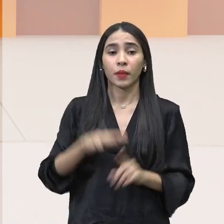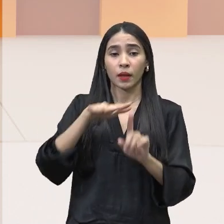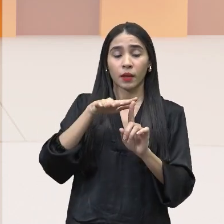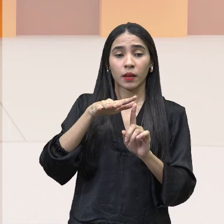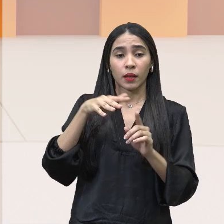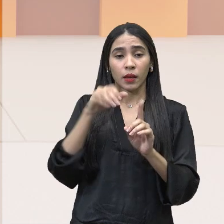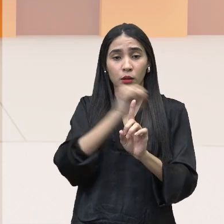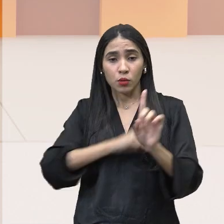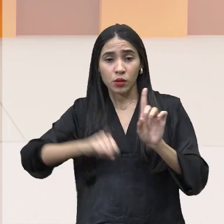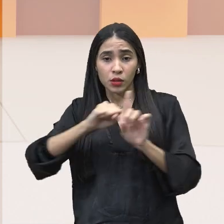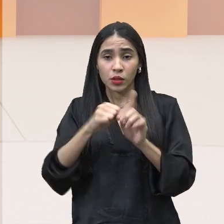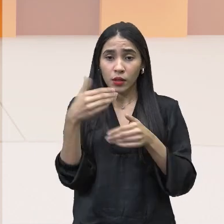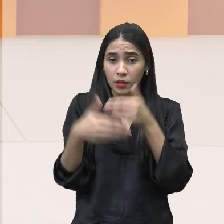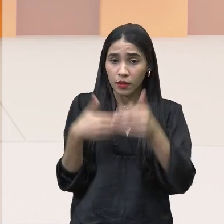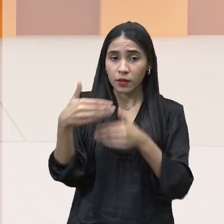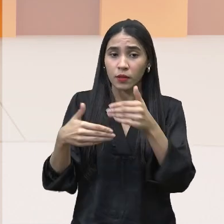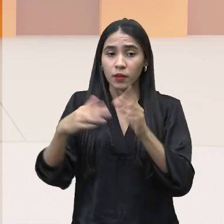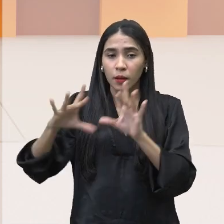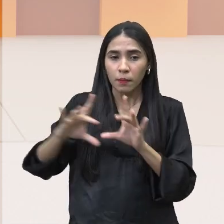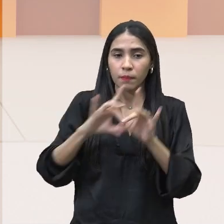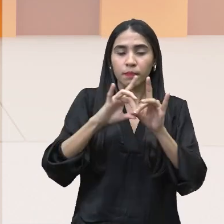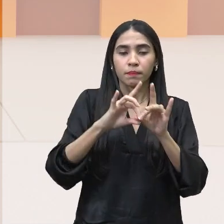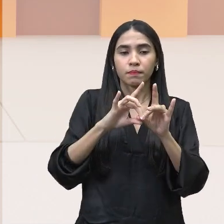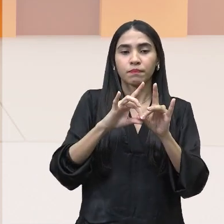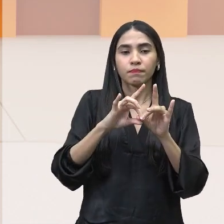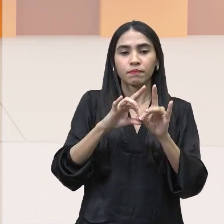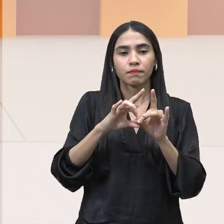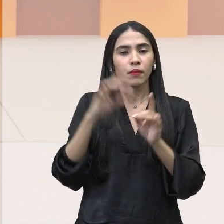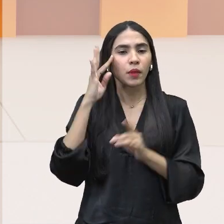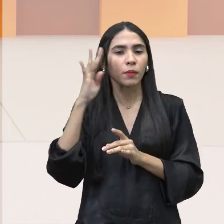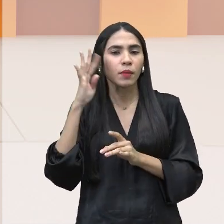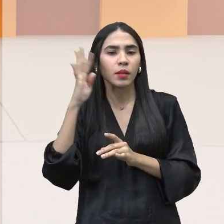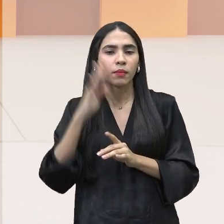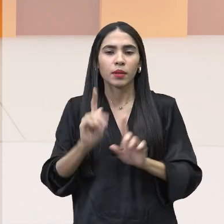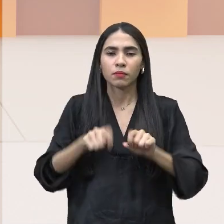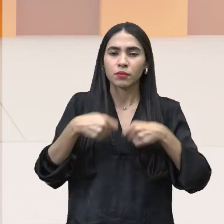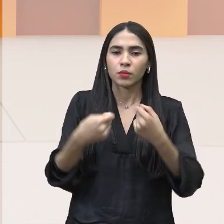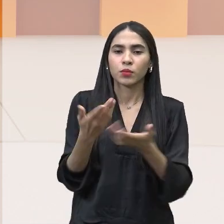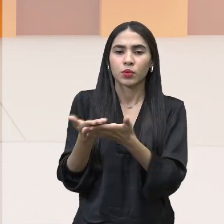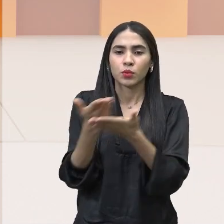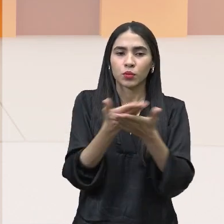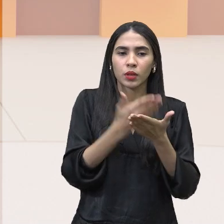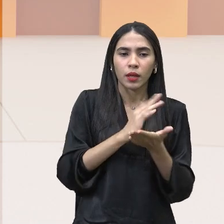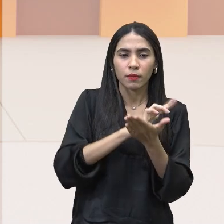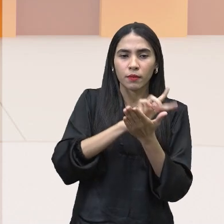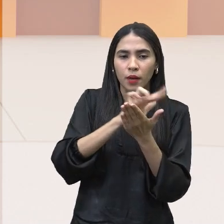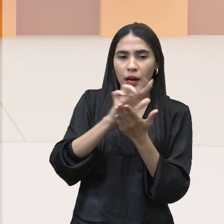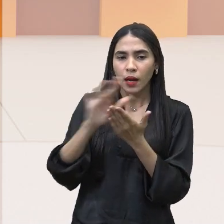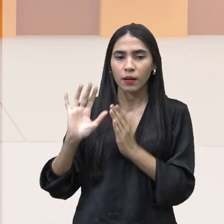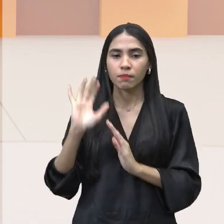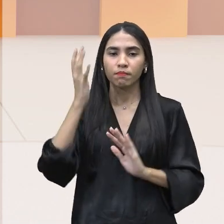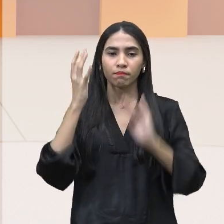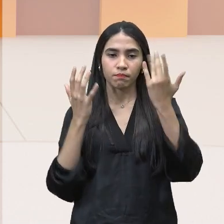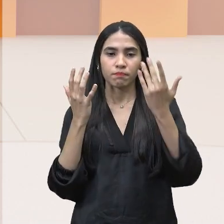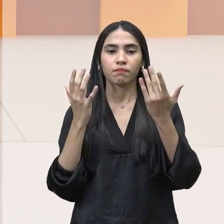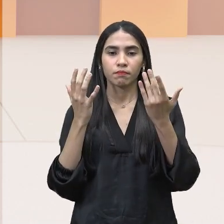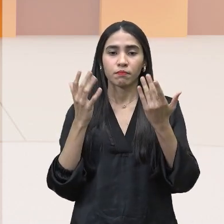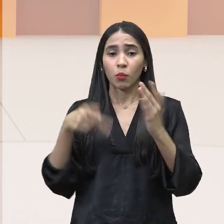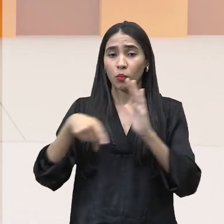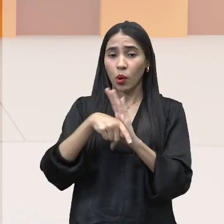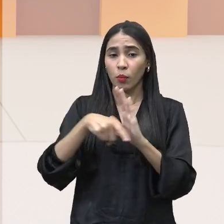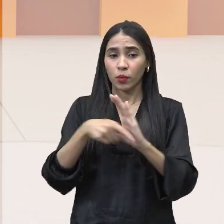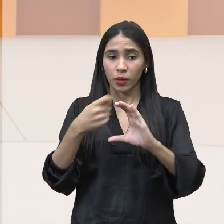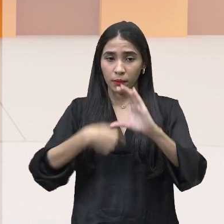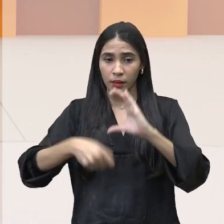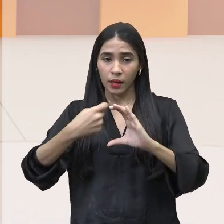do desenvolvimento é a corrente sociológica que se dedica a estudar os diversos fenômenos gerados